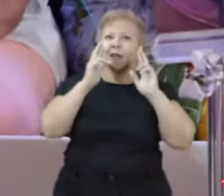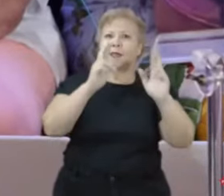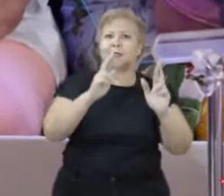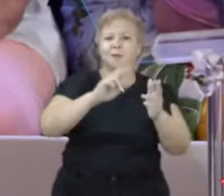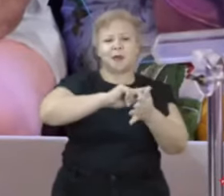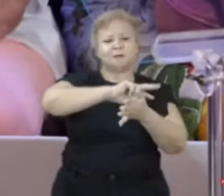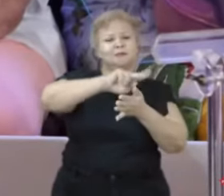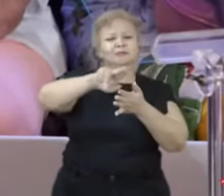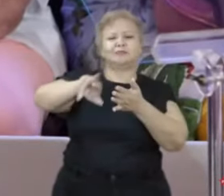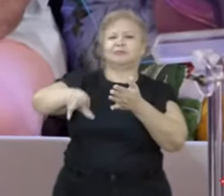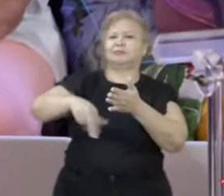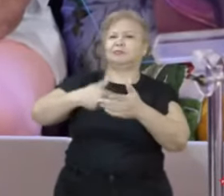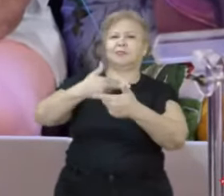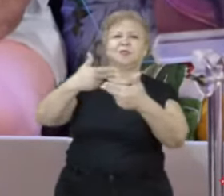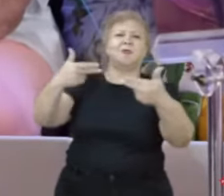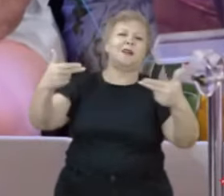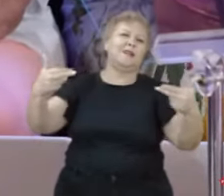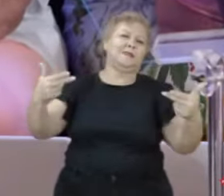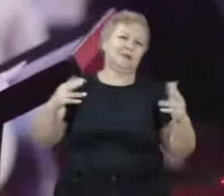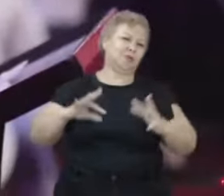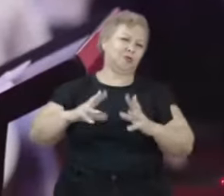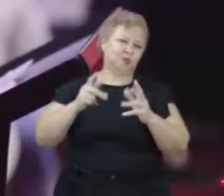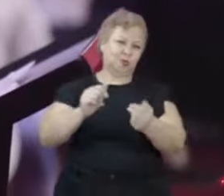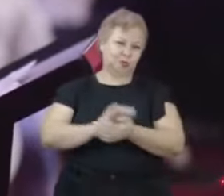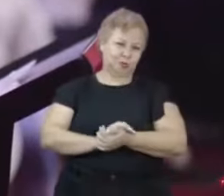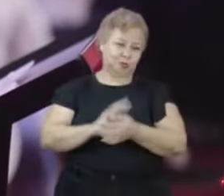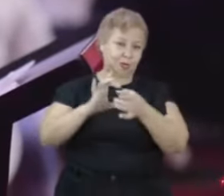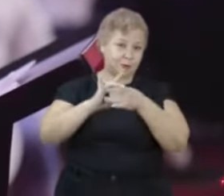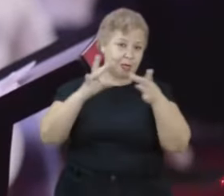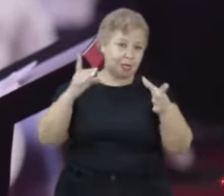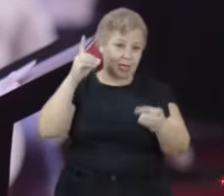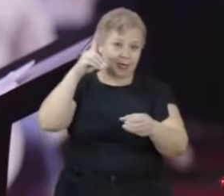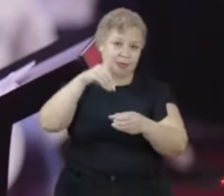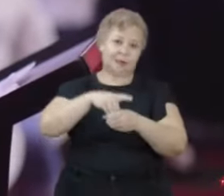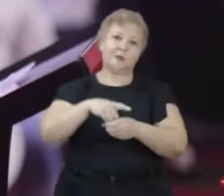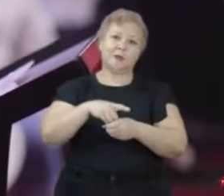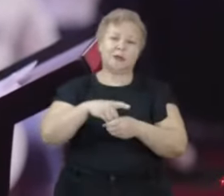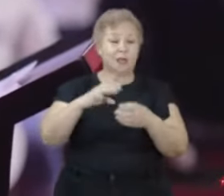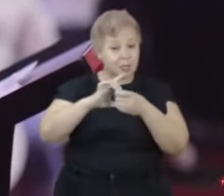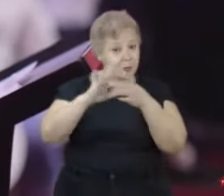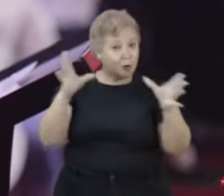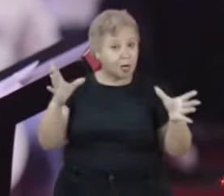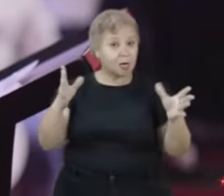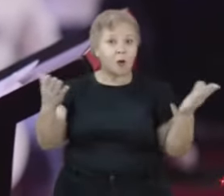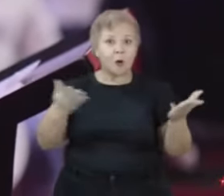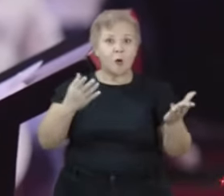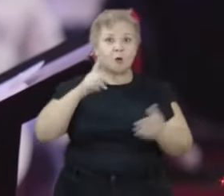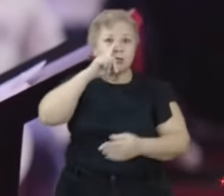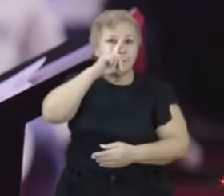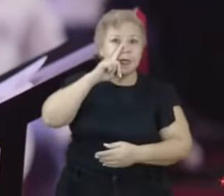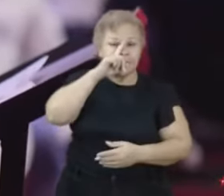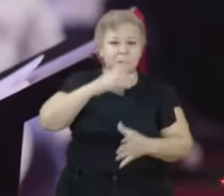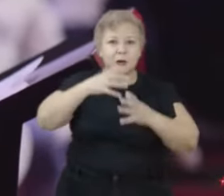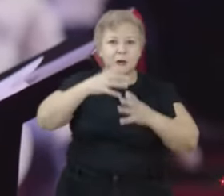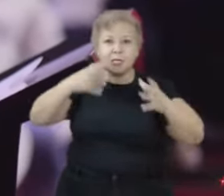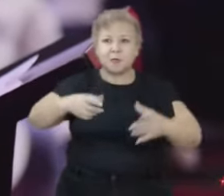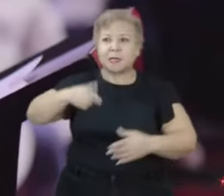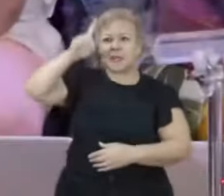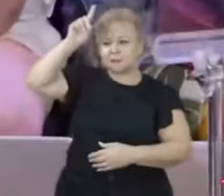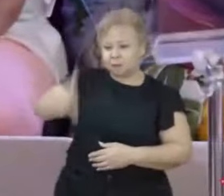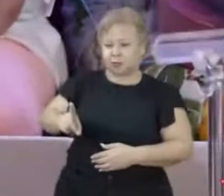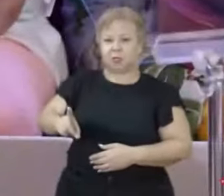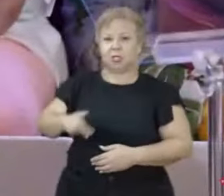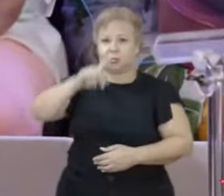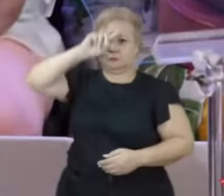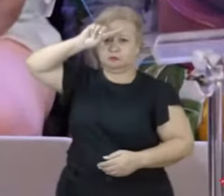às liberdades democráticas. Hoje, tão ameaçadas pelo crescimento da direita autoritária em